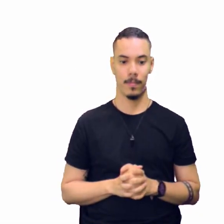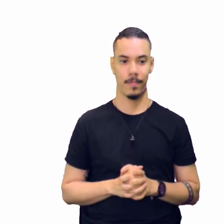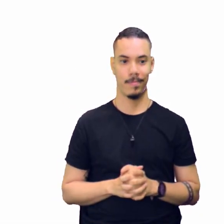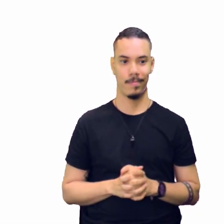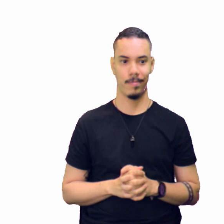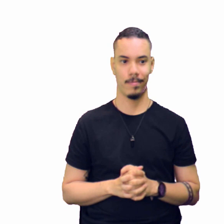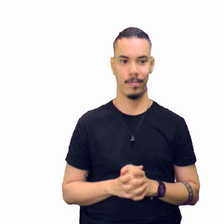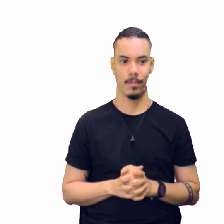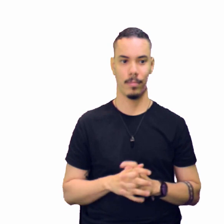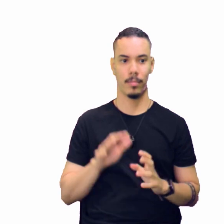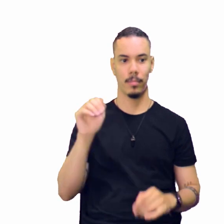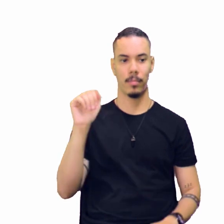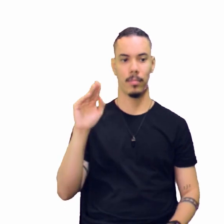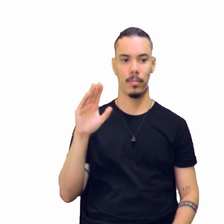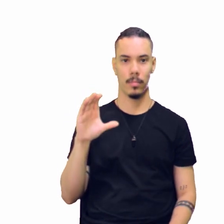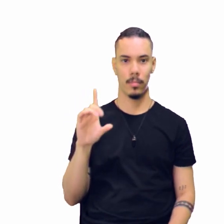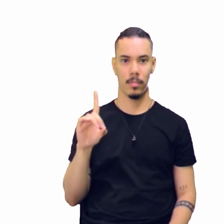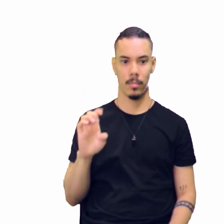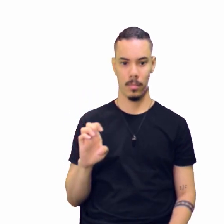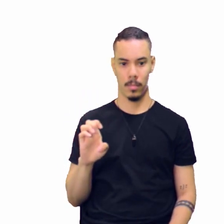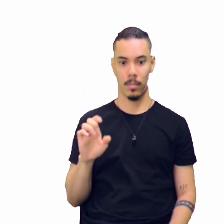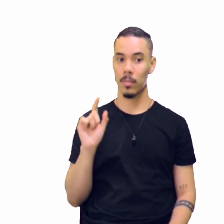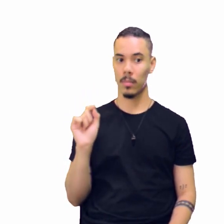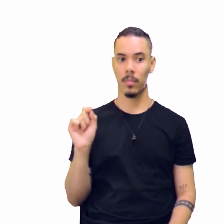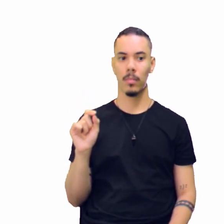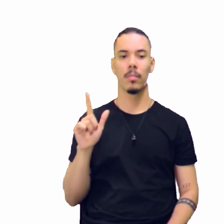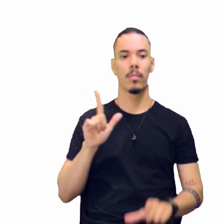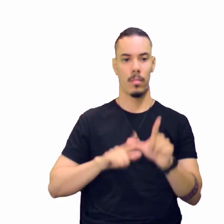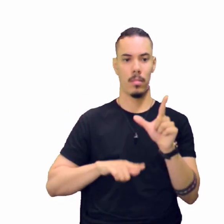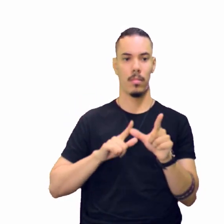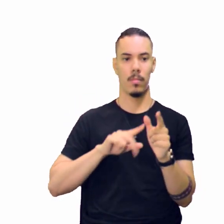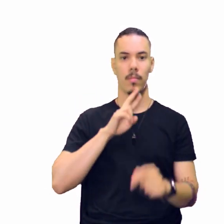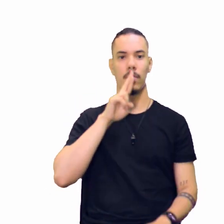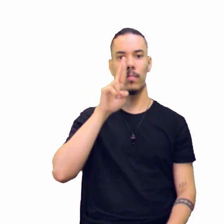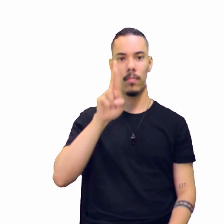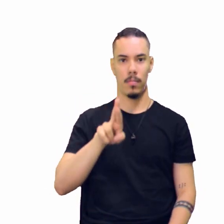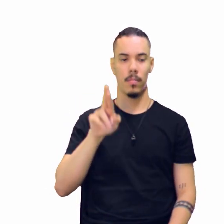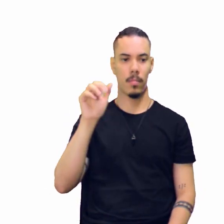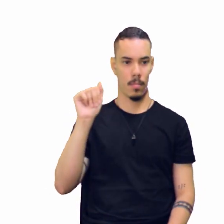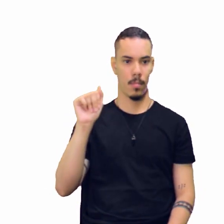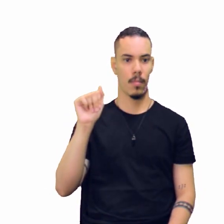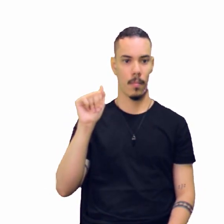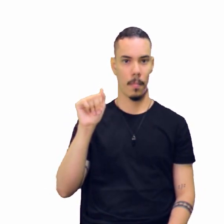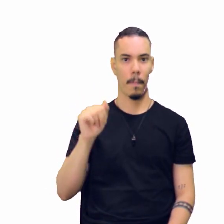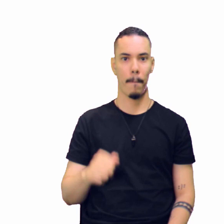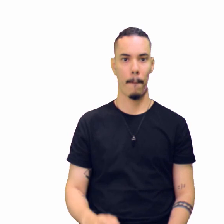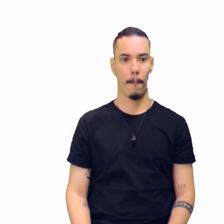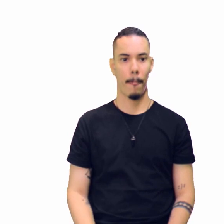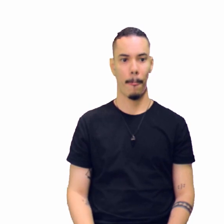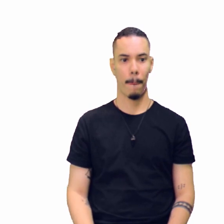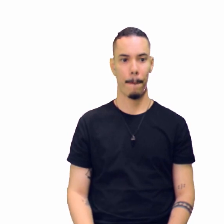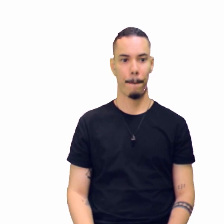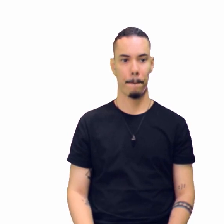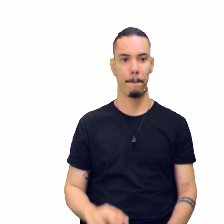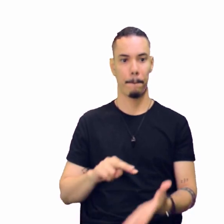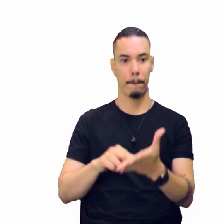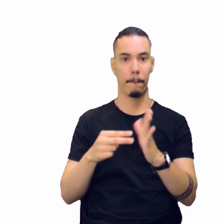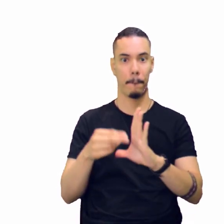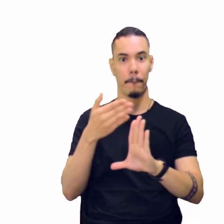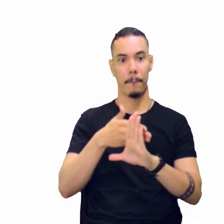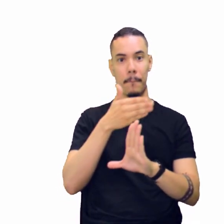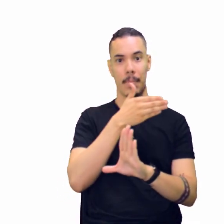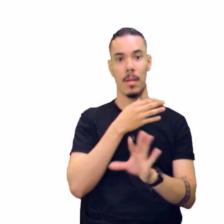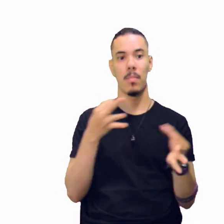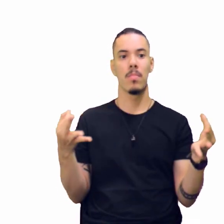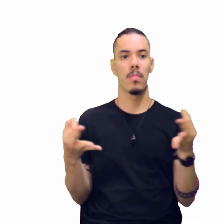A, B, C, D ou E, nós temos aqui o gabarito, amadinho. Letra A, que é o pretérito perfeito, né?